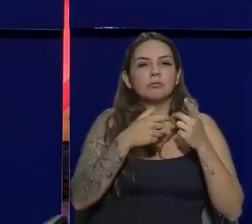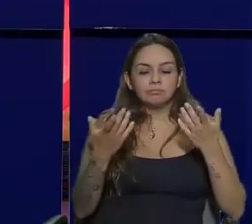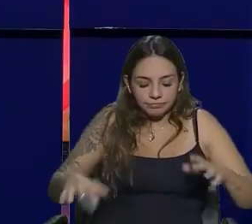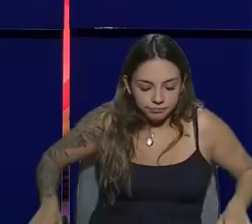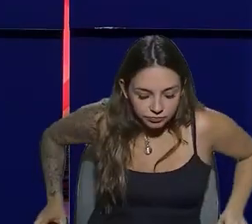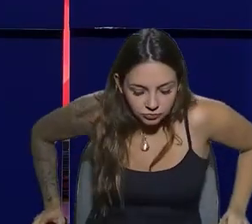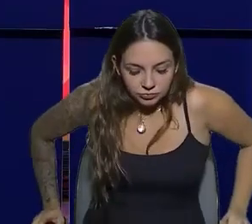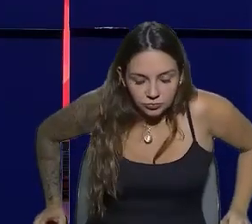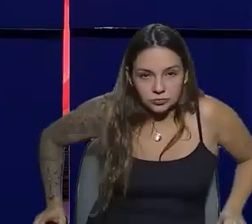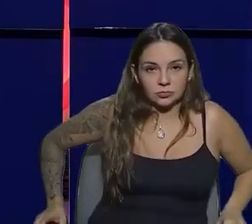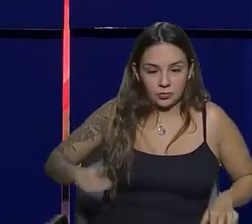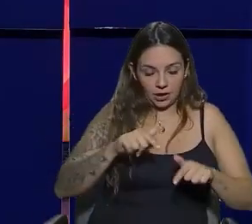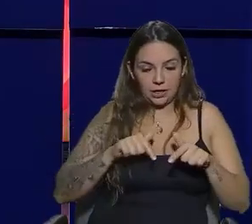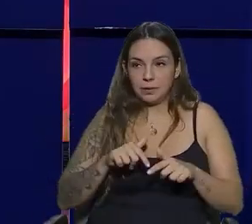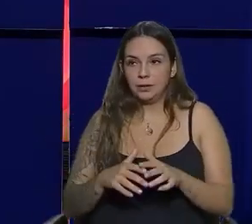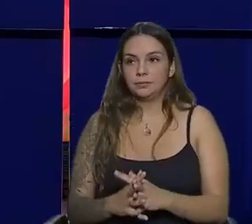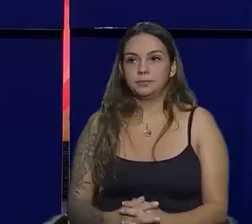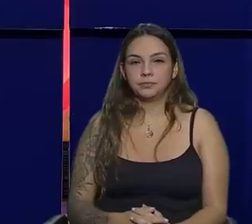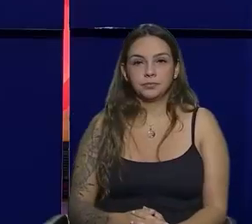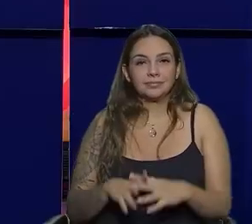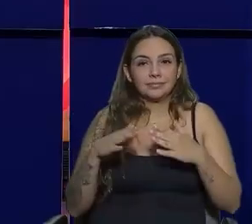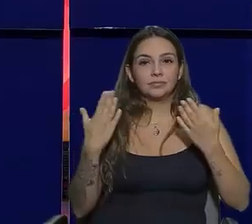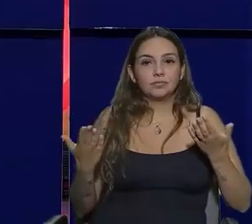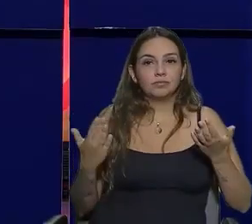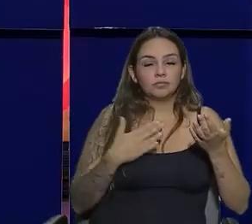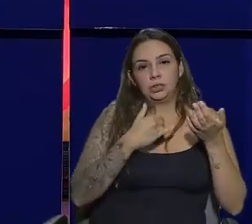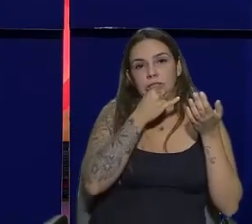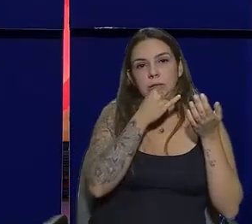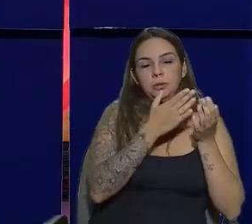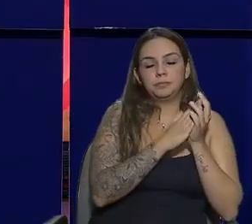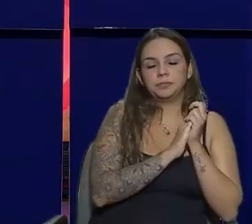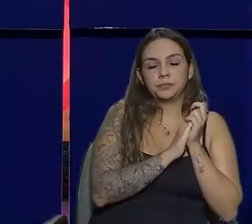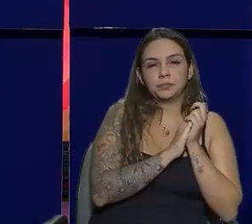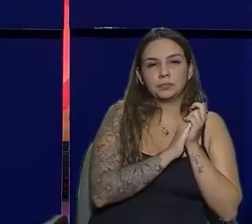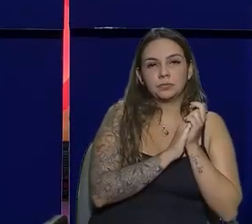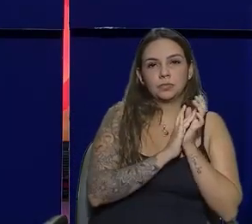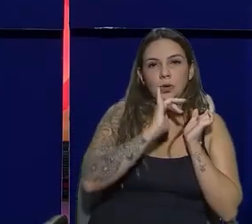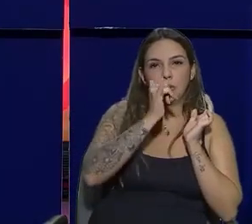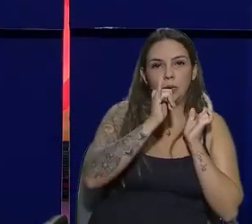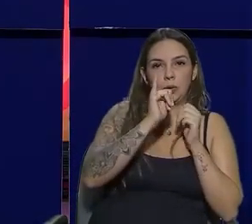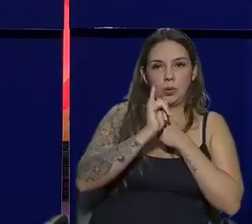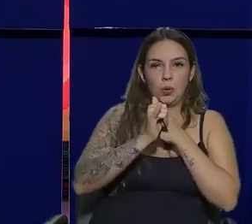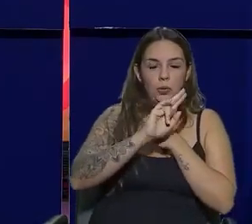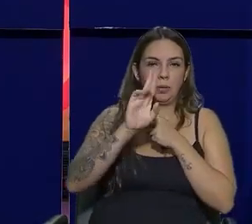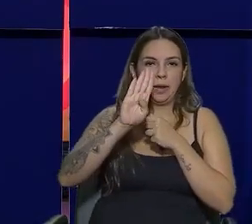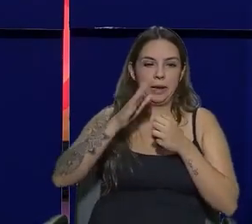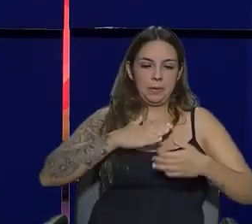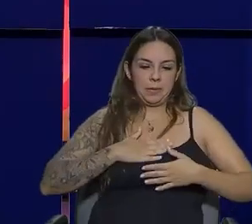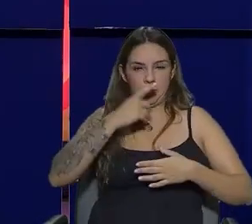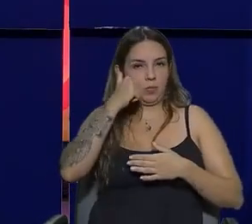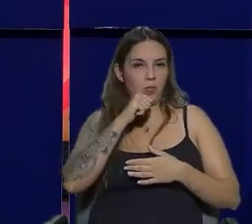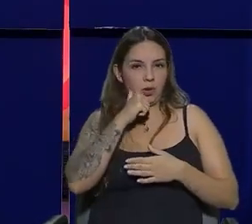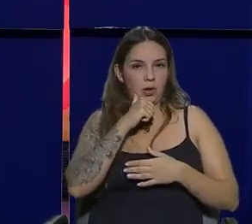enfim, tem esse trabalho. Então, eu dou um exemplo. Um conto chamado Banhos. Uma